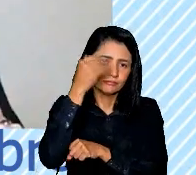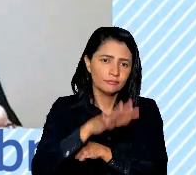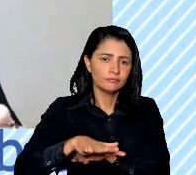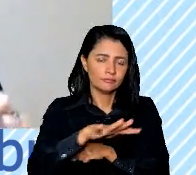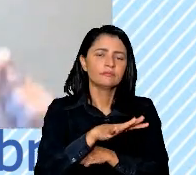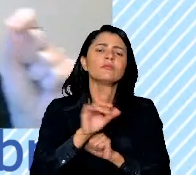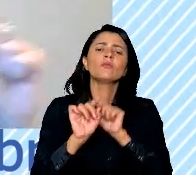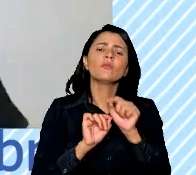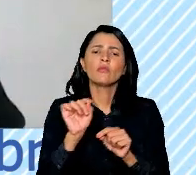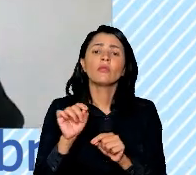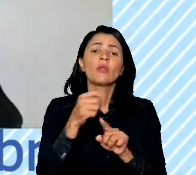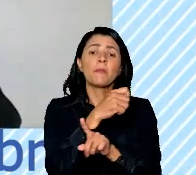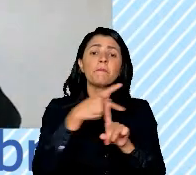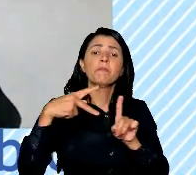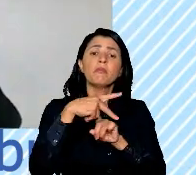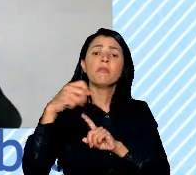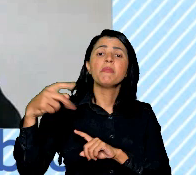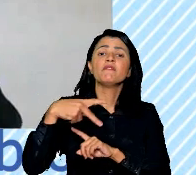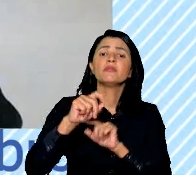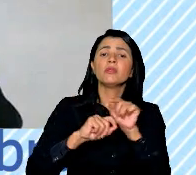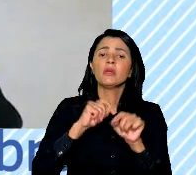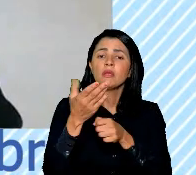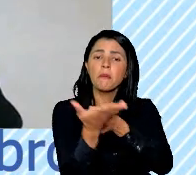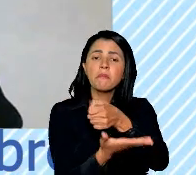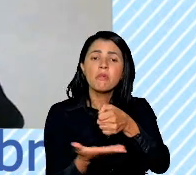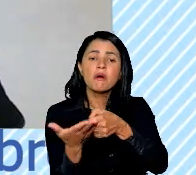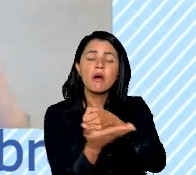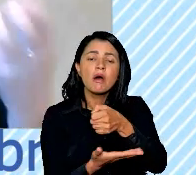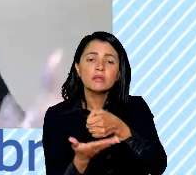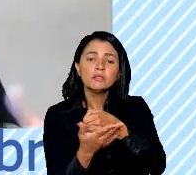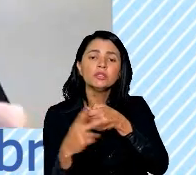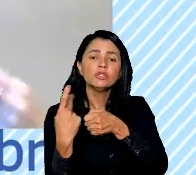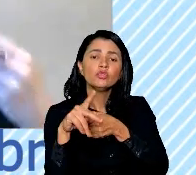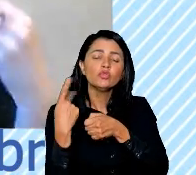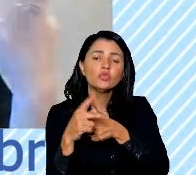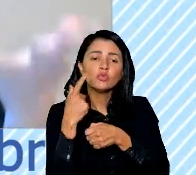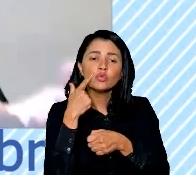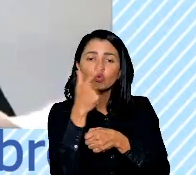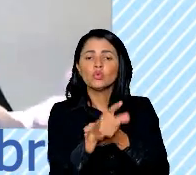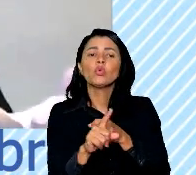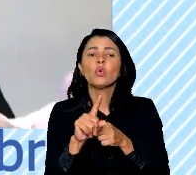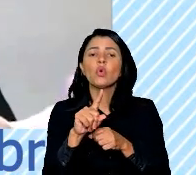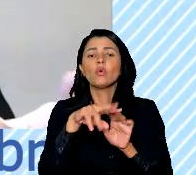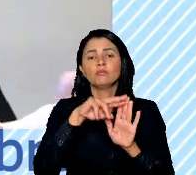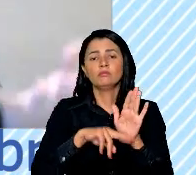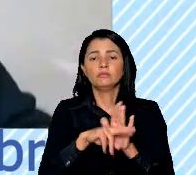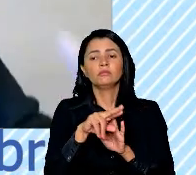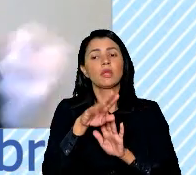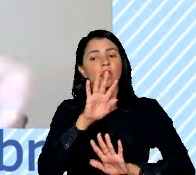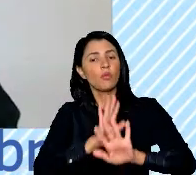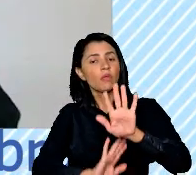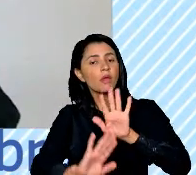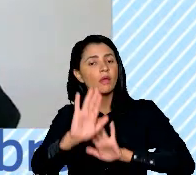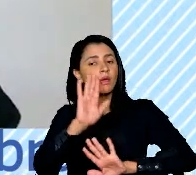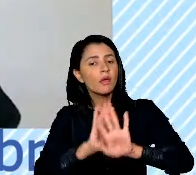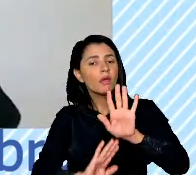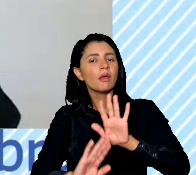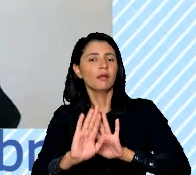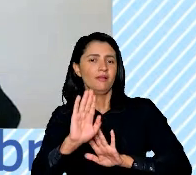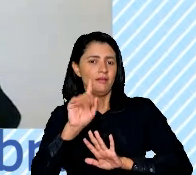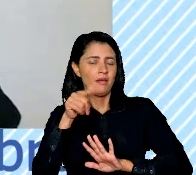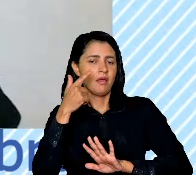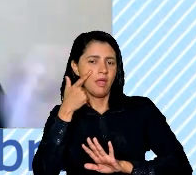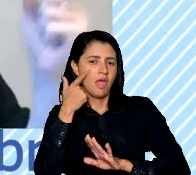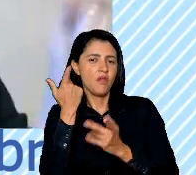a previdência está na base do planejamento. A previdência, a cautela. É o que dizia